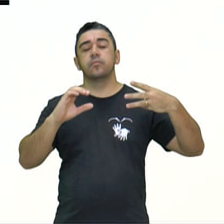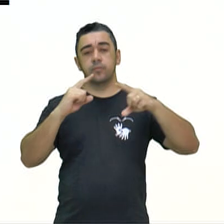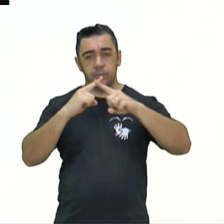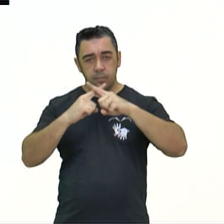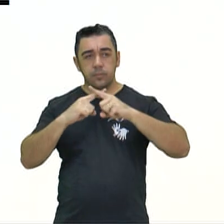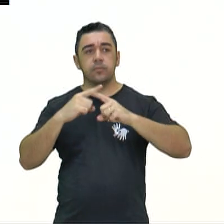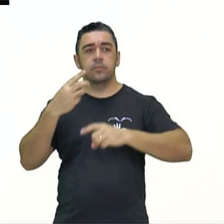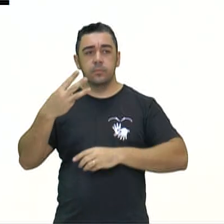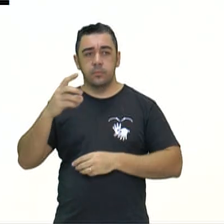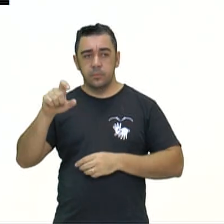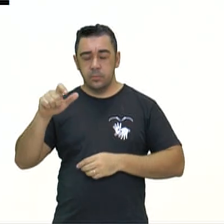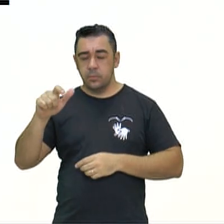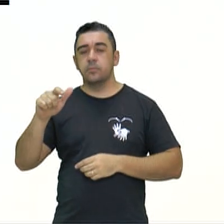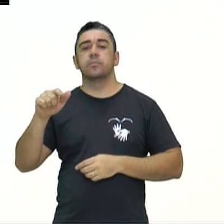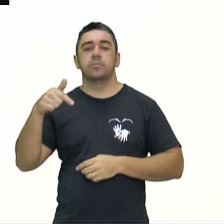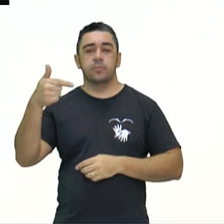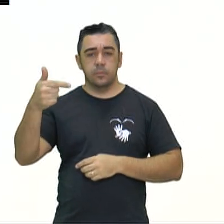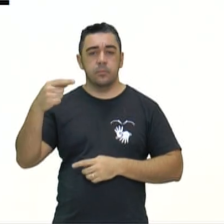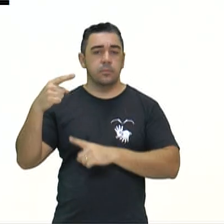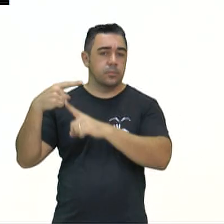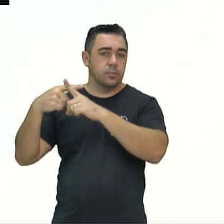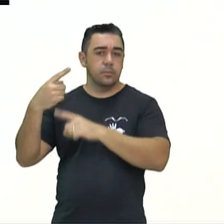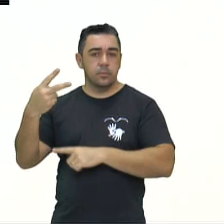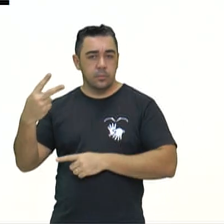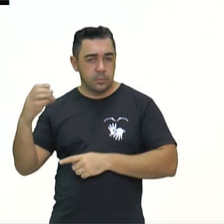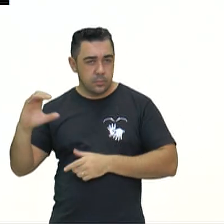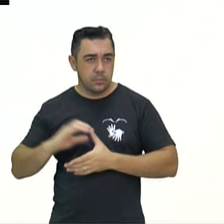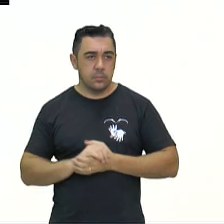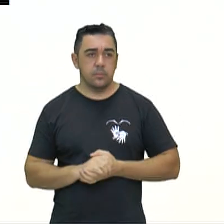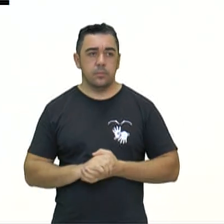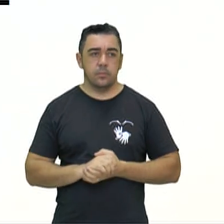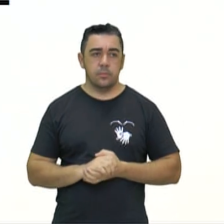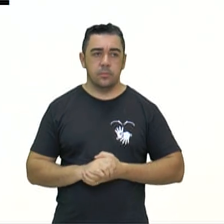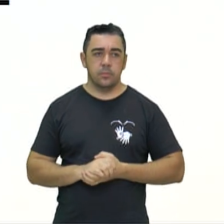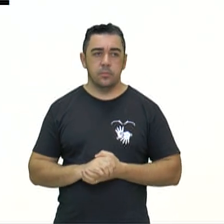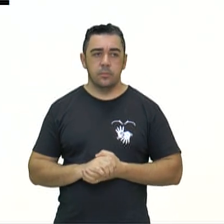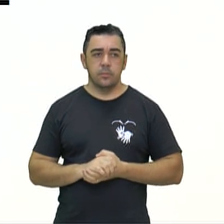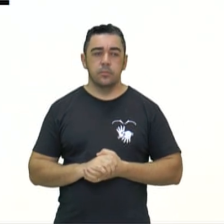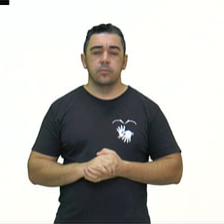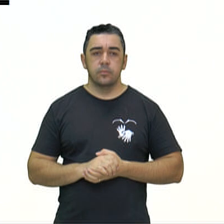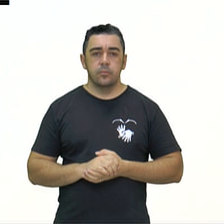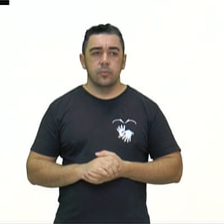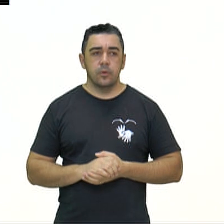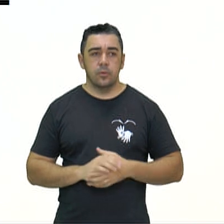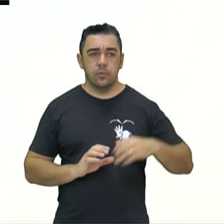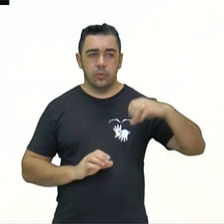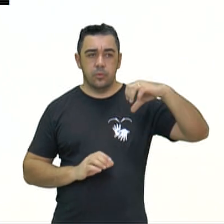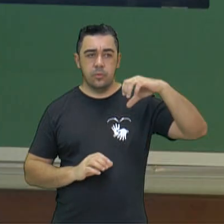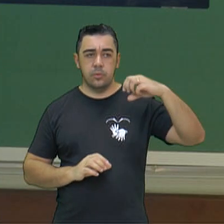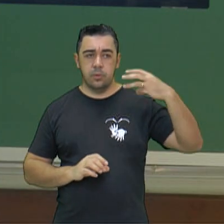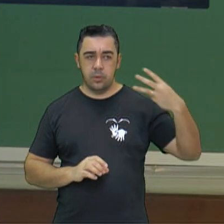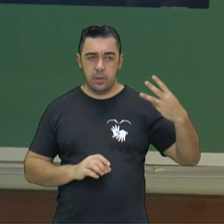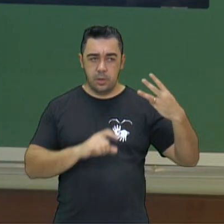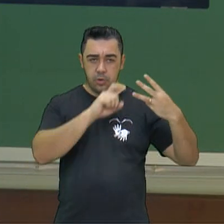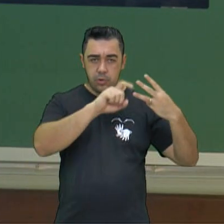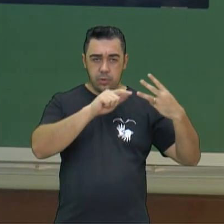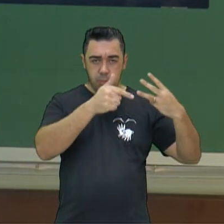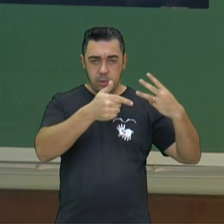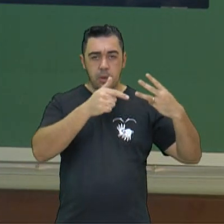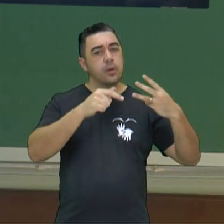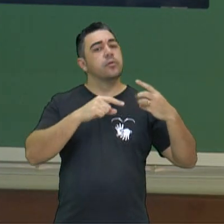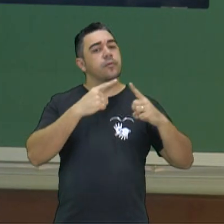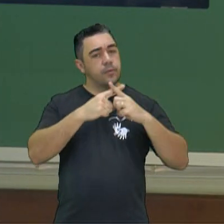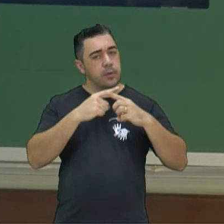mais 2c. Propriedade distributiva. 3x² vezes 3x², olha em vermelho como é que